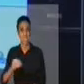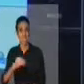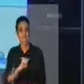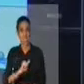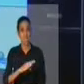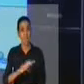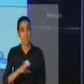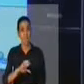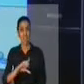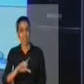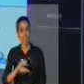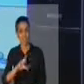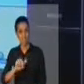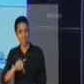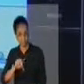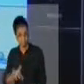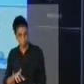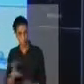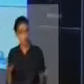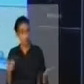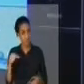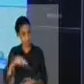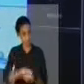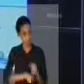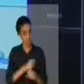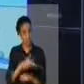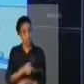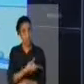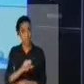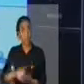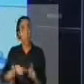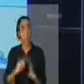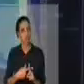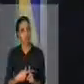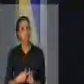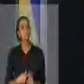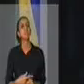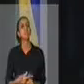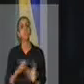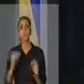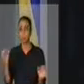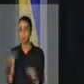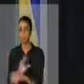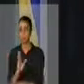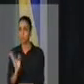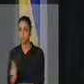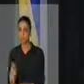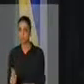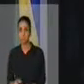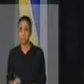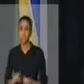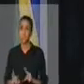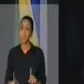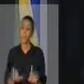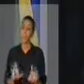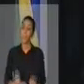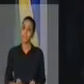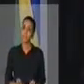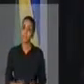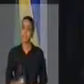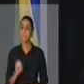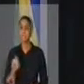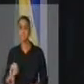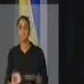lineares, 20 serão instalados esse ano, todos eles estão disponíveis, agora depende da entidade que